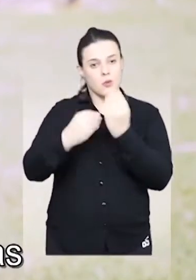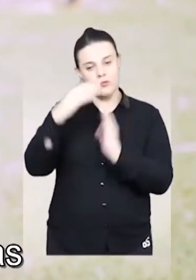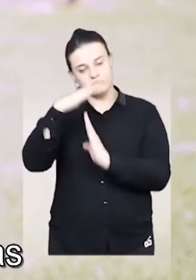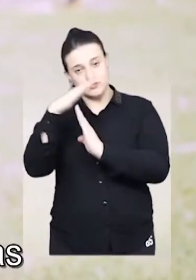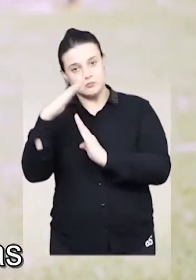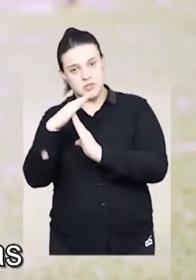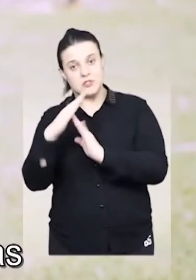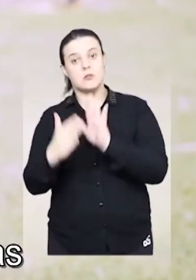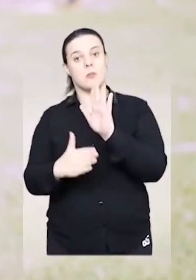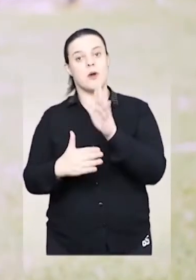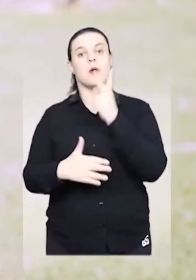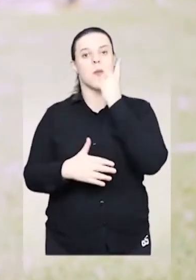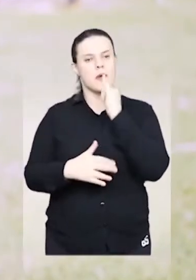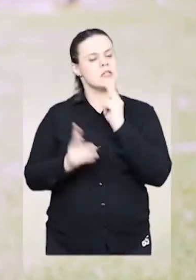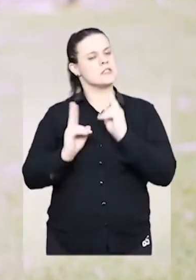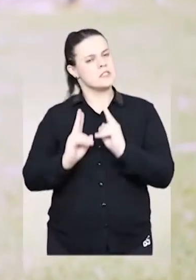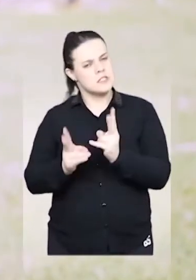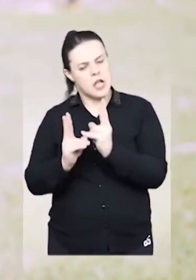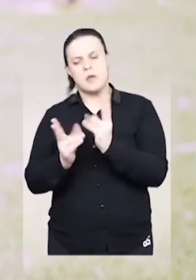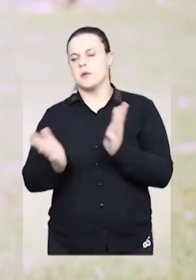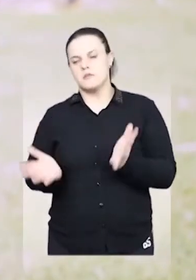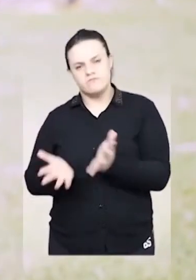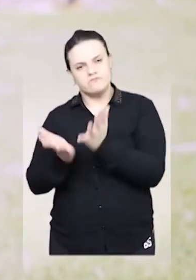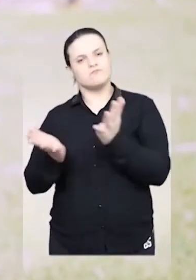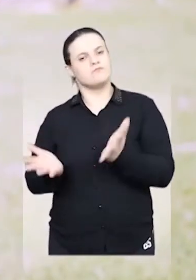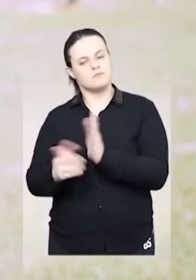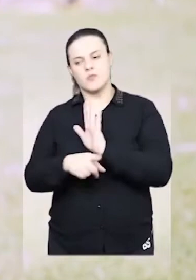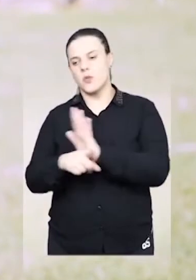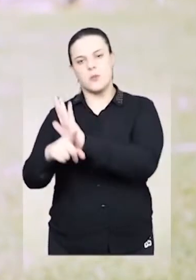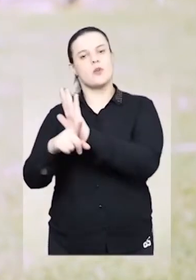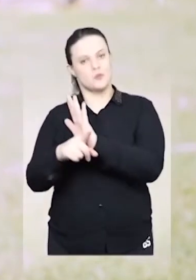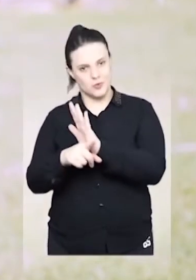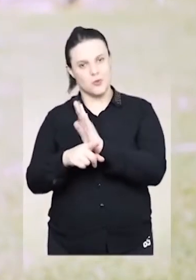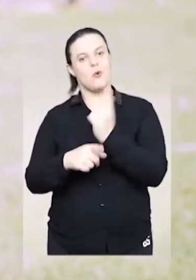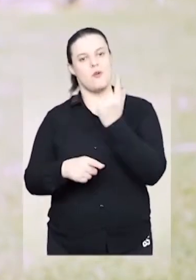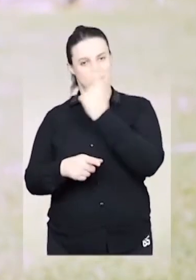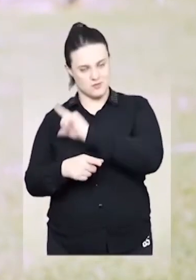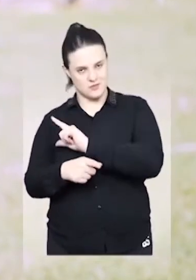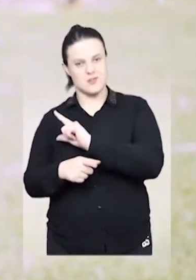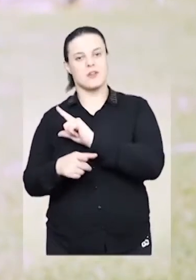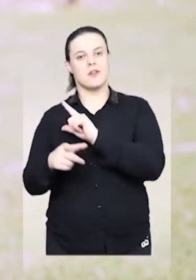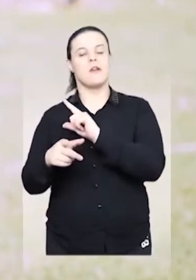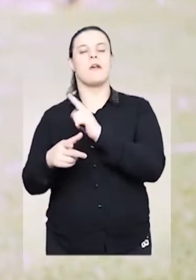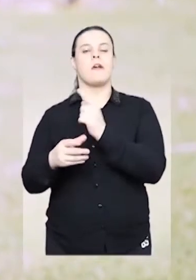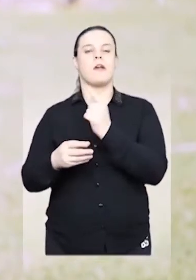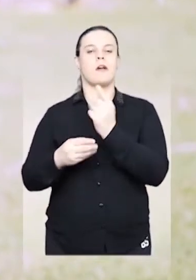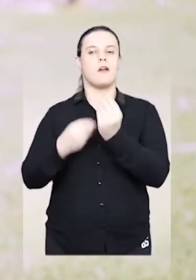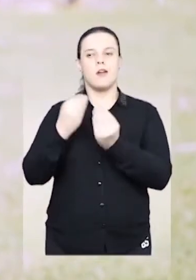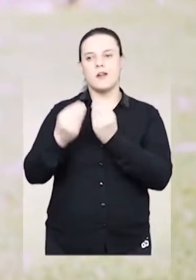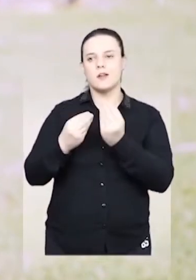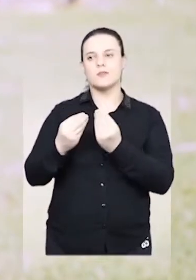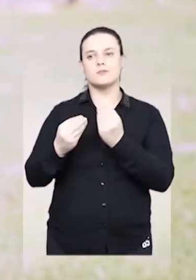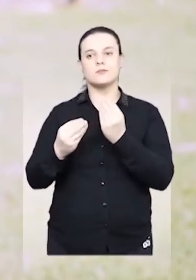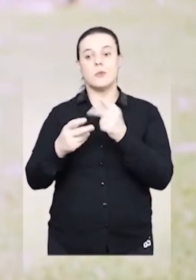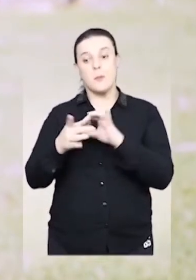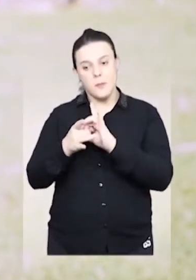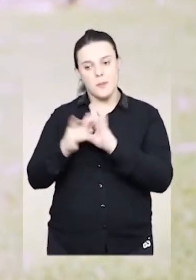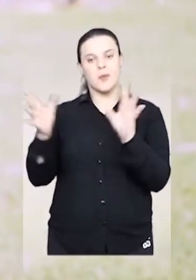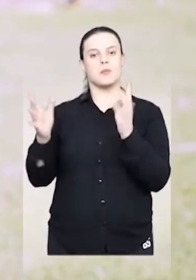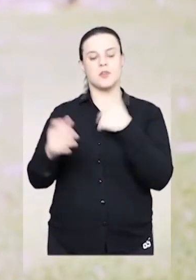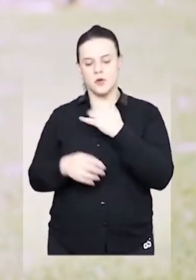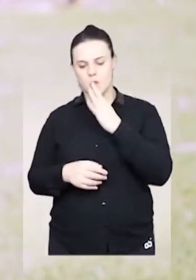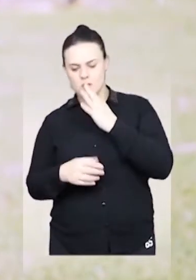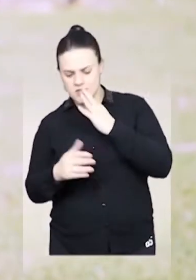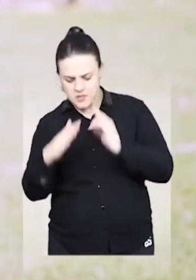meu limite. Mas o meu pai foi a pessoa que ajudou nesse sentido de permitir que